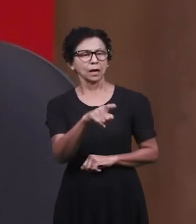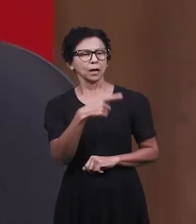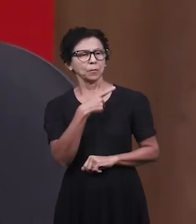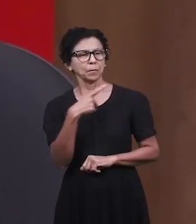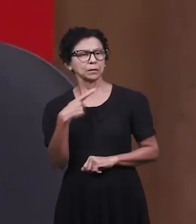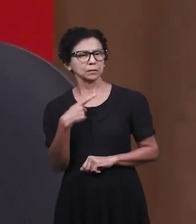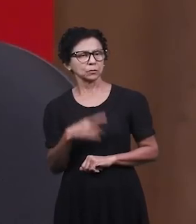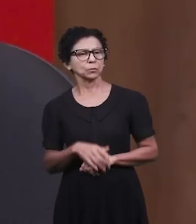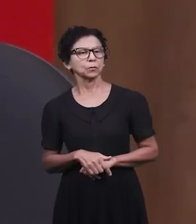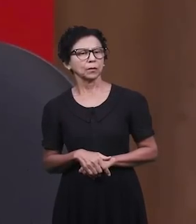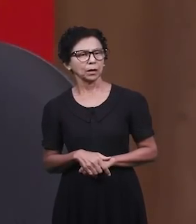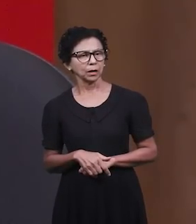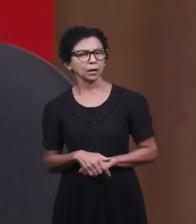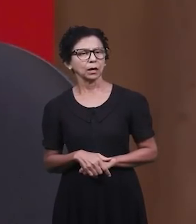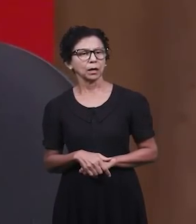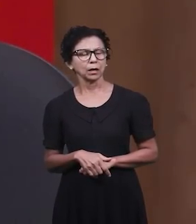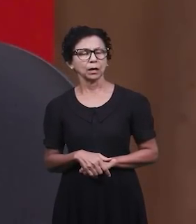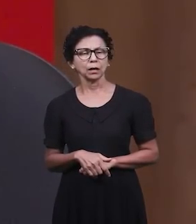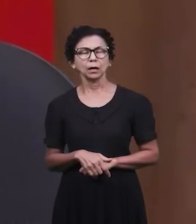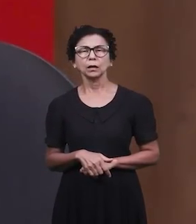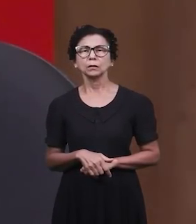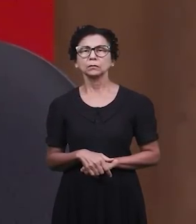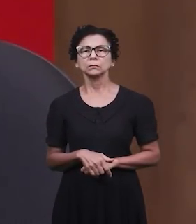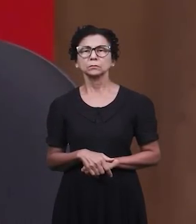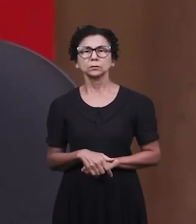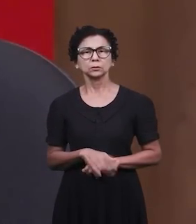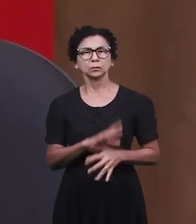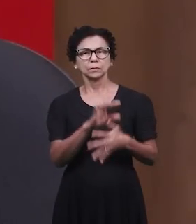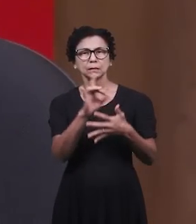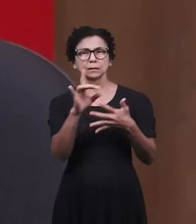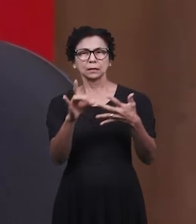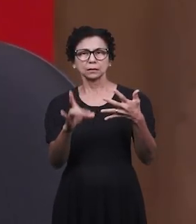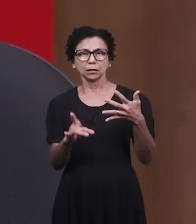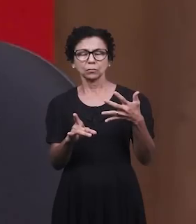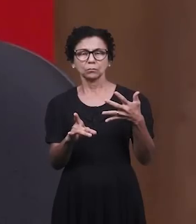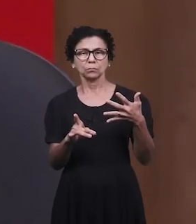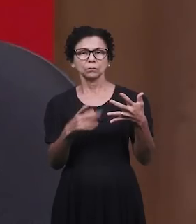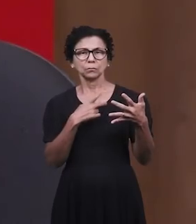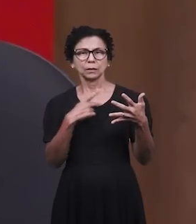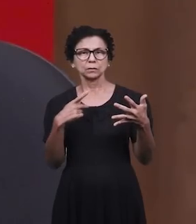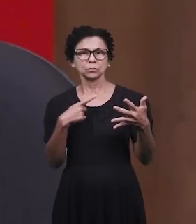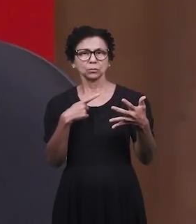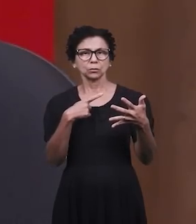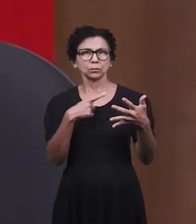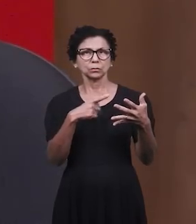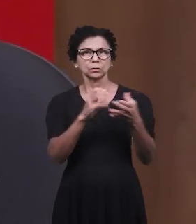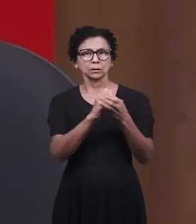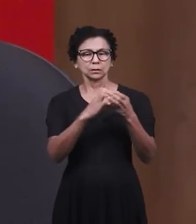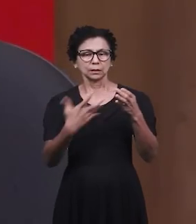vezes, um tem uma característica diferente do outro, dentro daquilo que o Espírito Santo